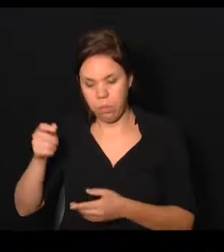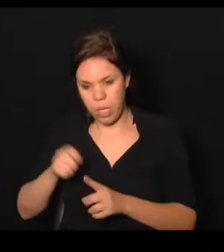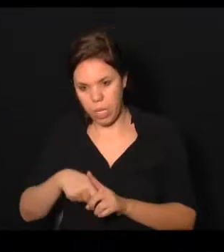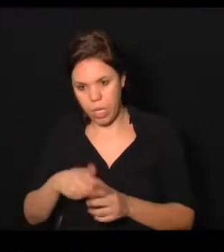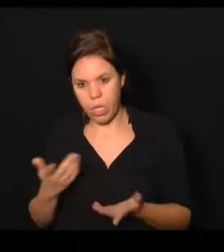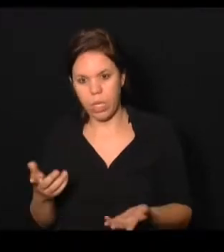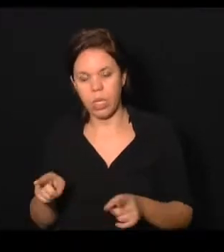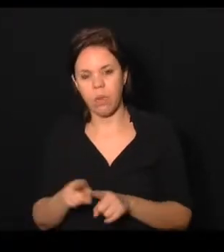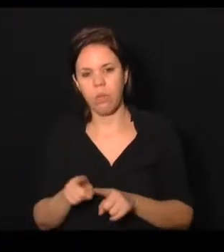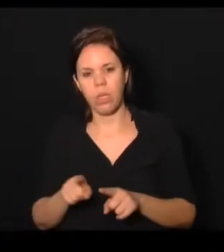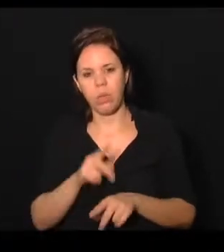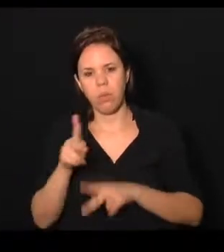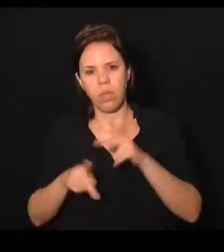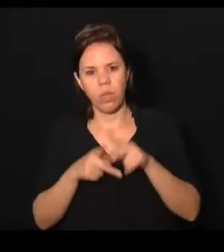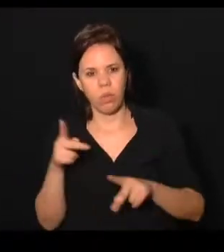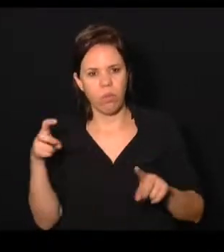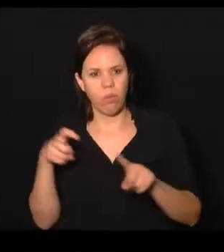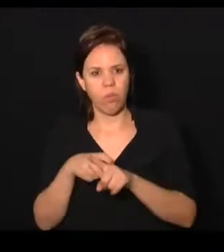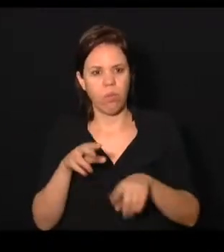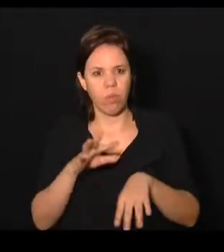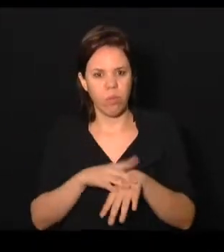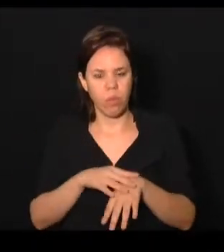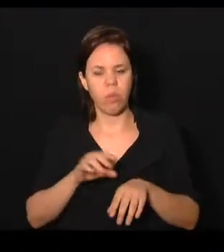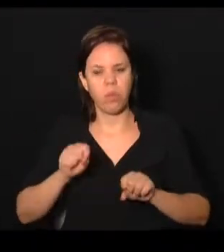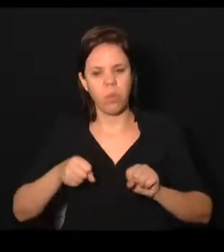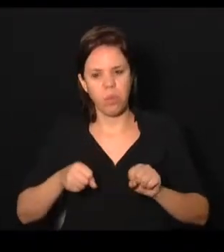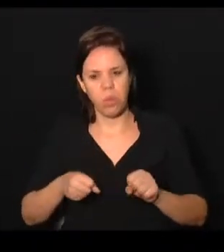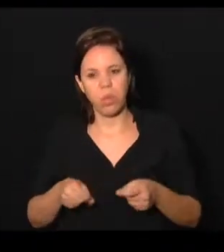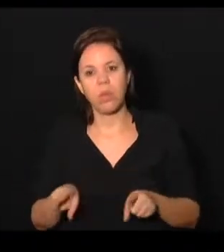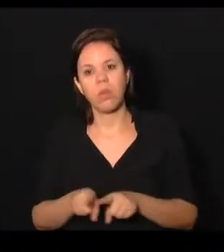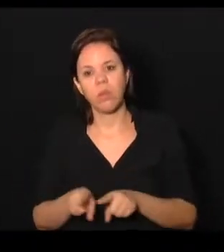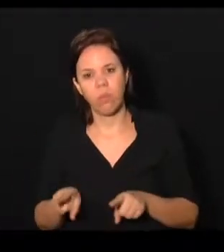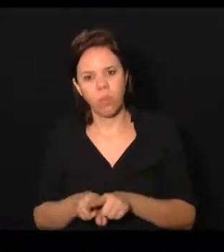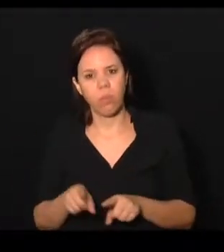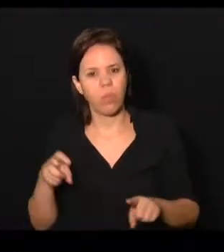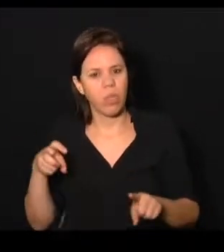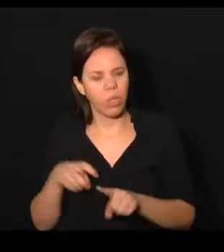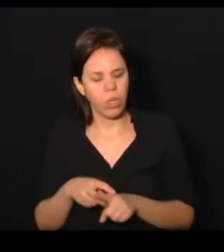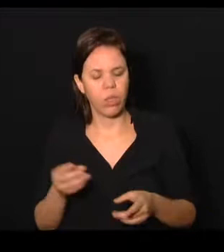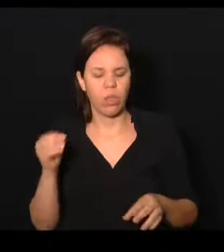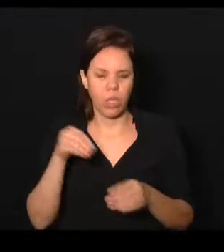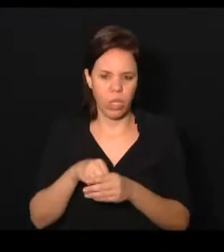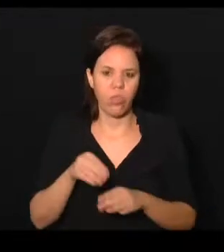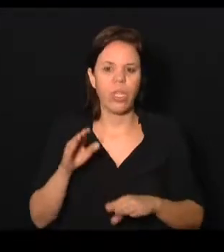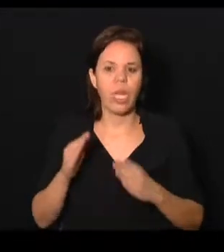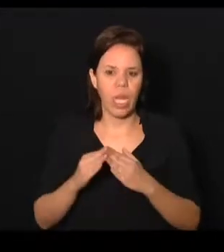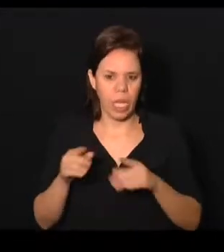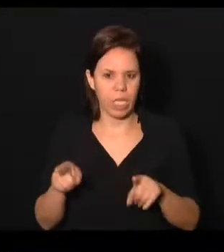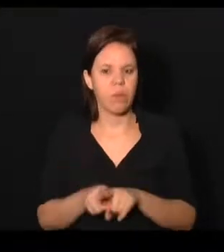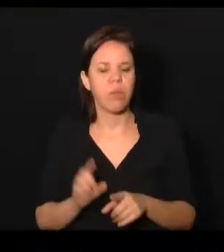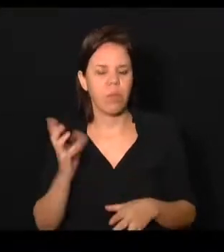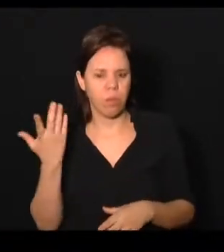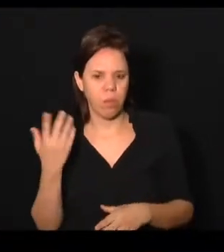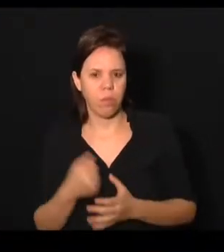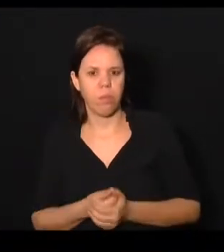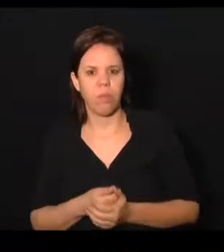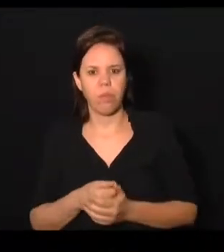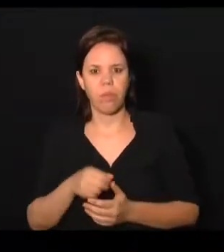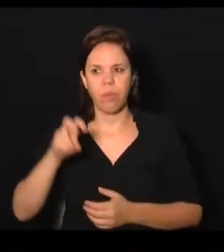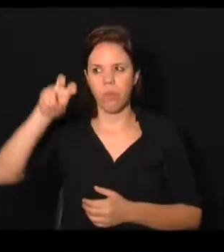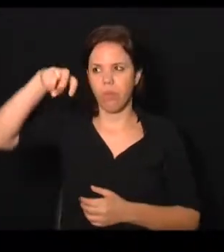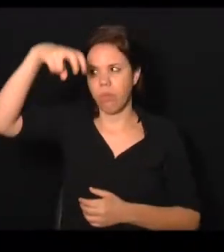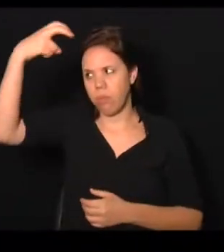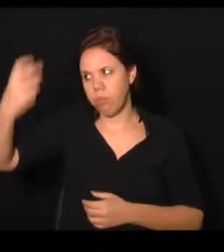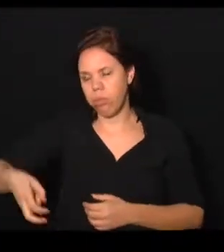são aquelas pessoas de acidentes automobilísticos, principalmente, mas também de acidentes domésticos, às vezes, como queda de laje,